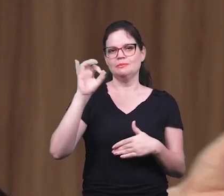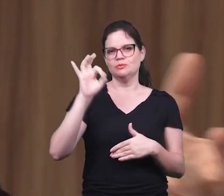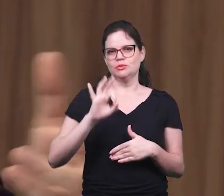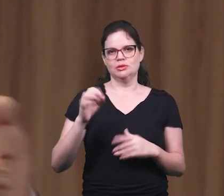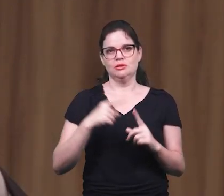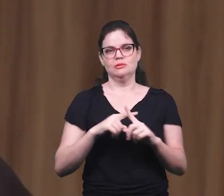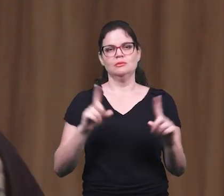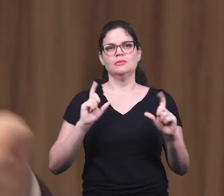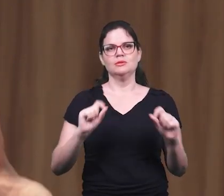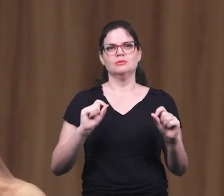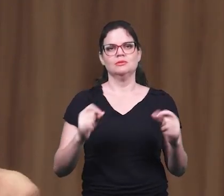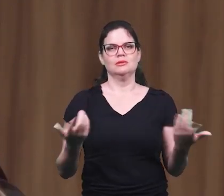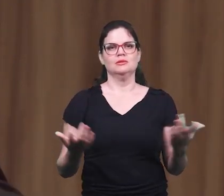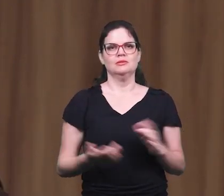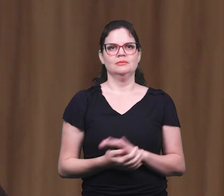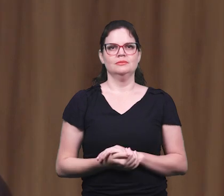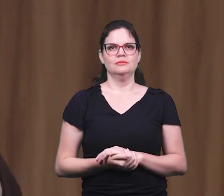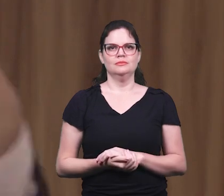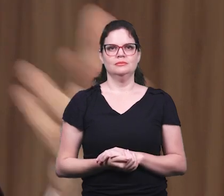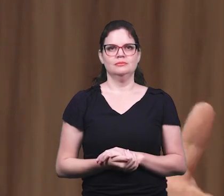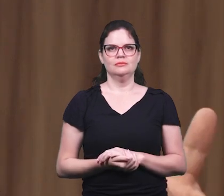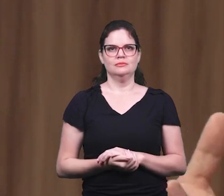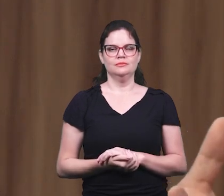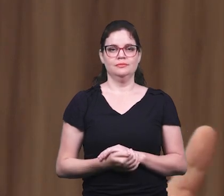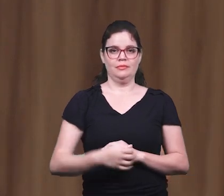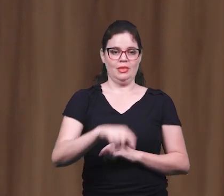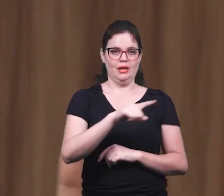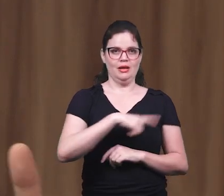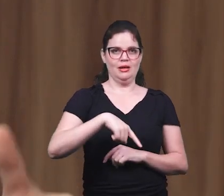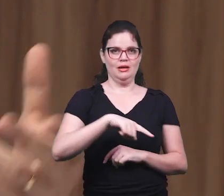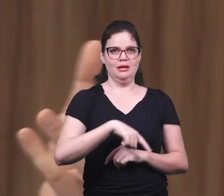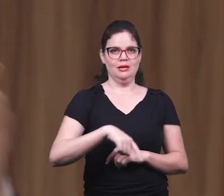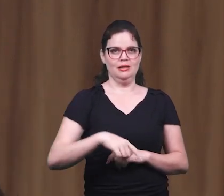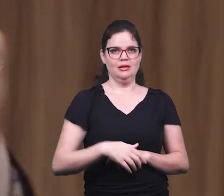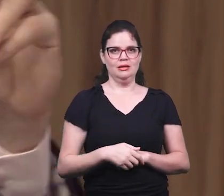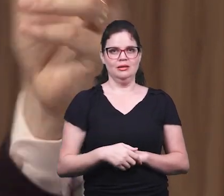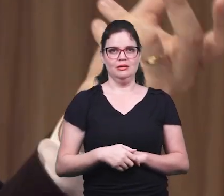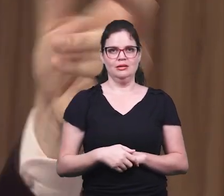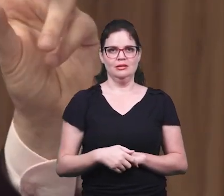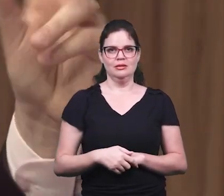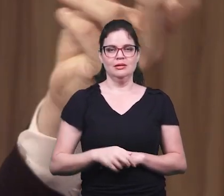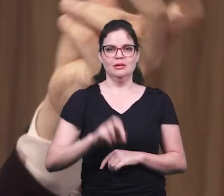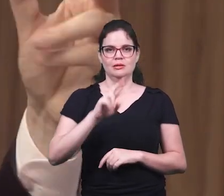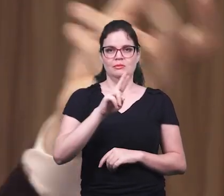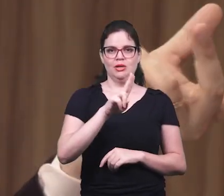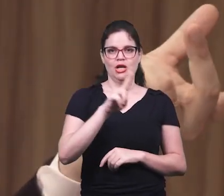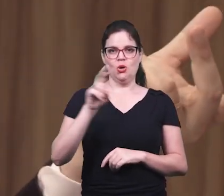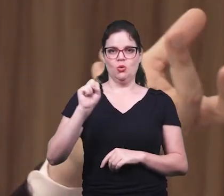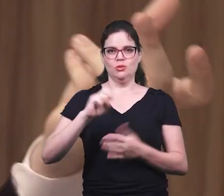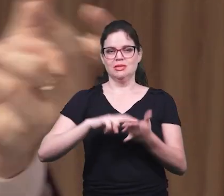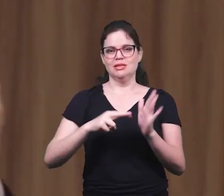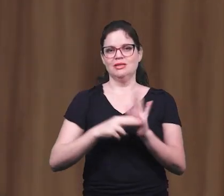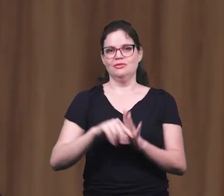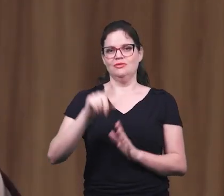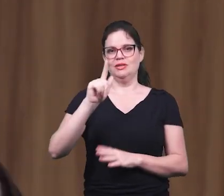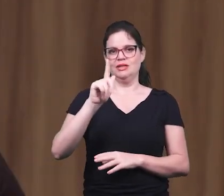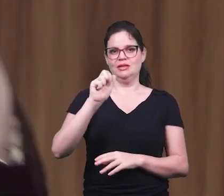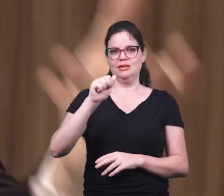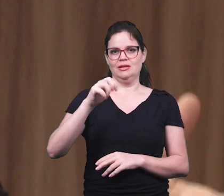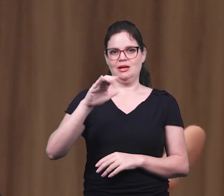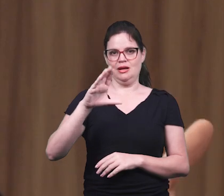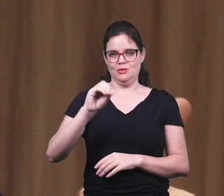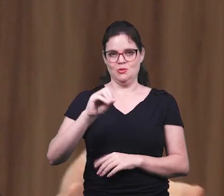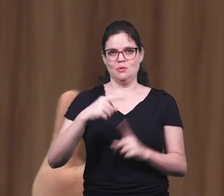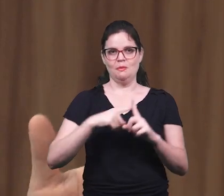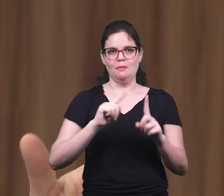dizer. Um dito dele, né? Que eles podiam matar ali o ganso, Rus, significado de ganso. Ganso, exatamente. Mas que 100